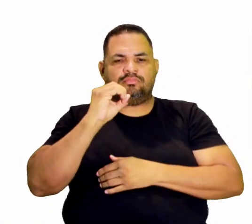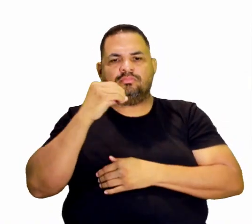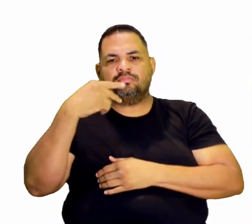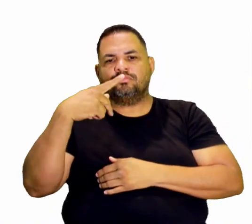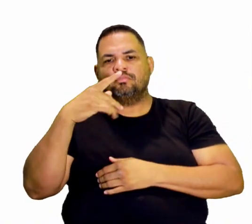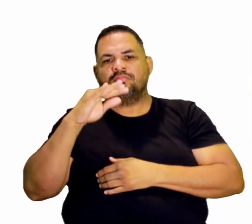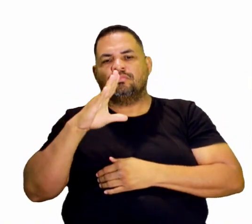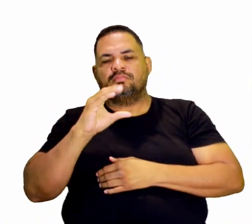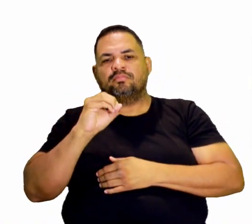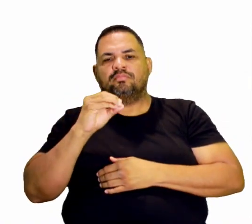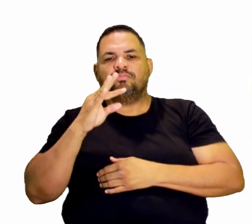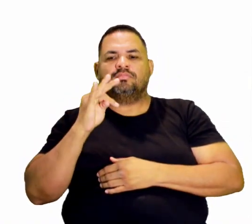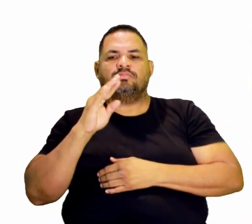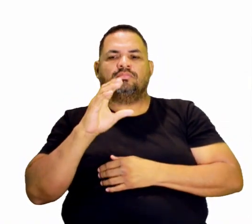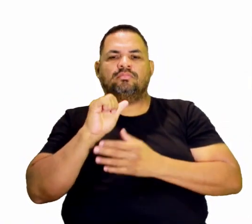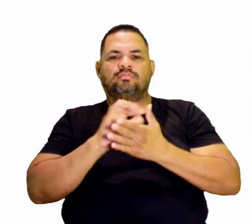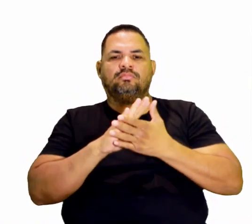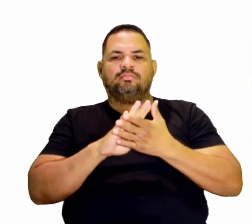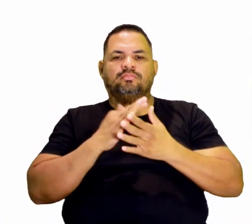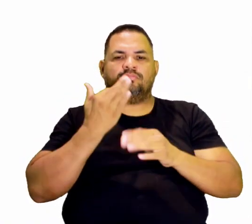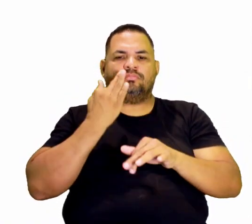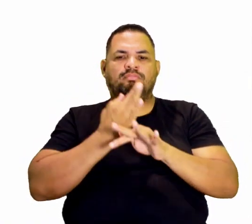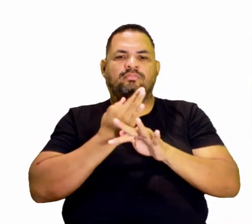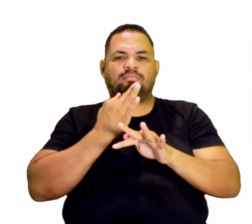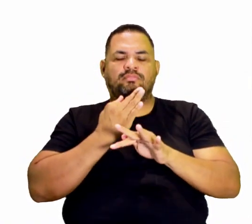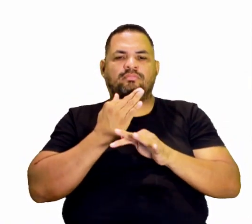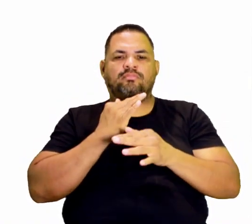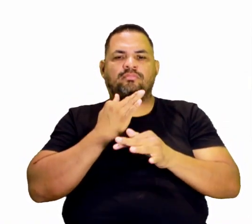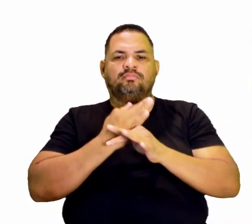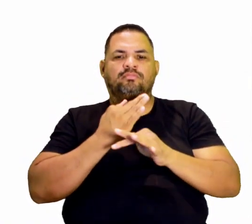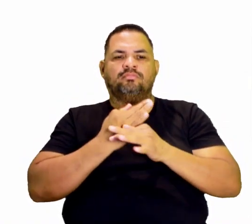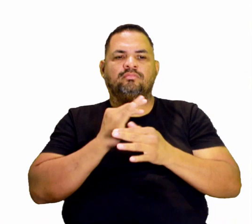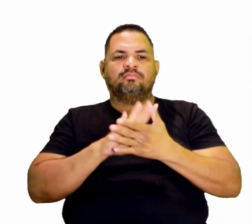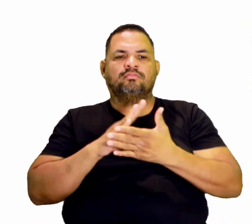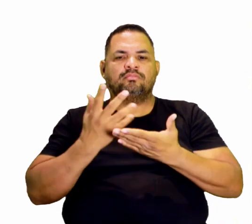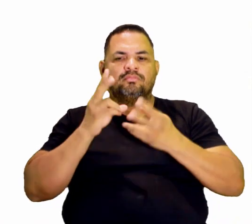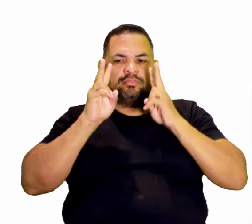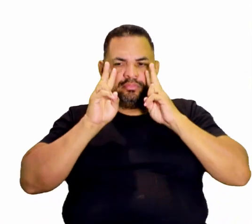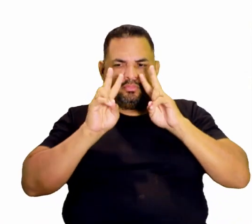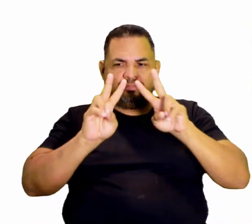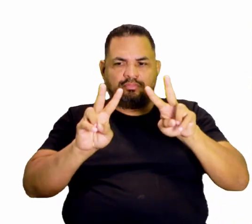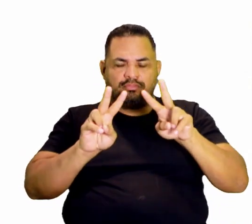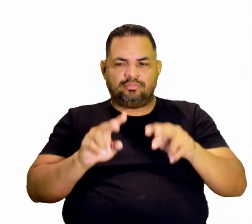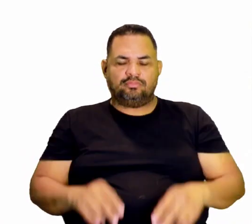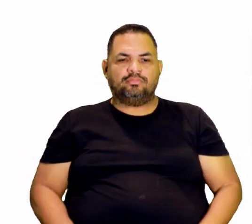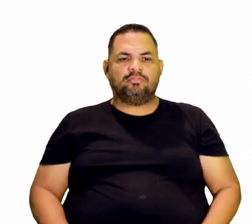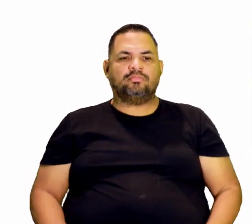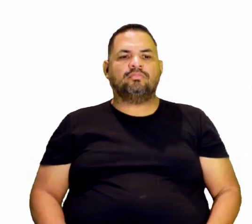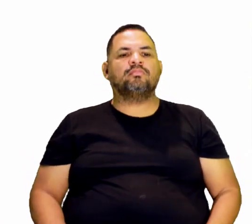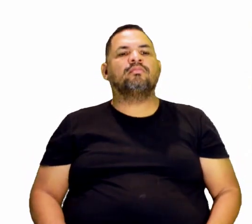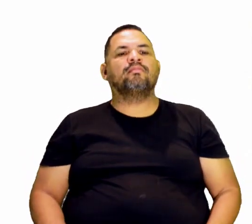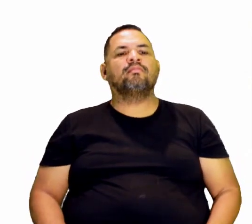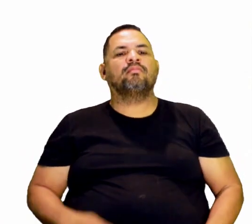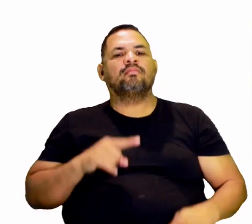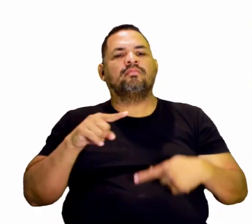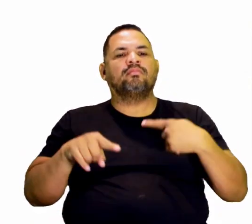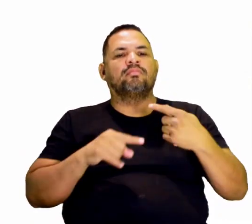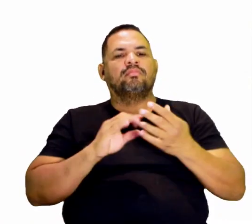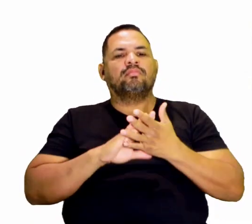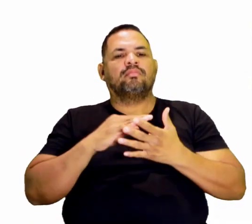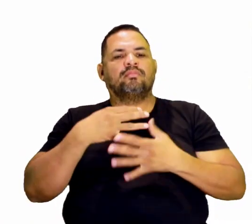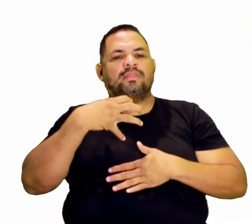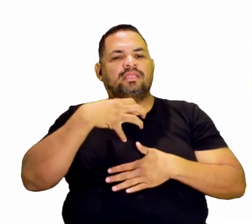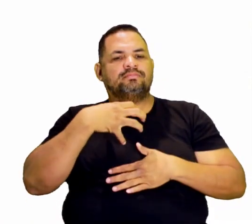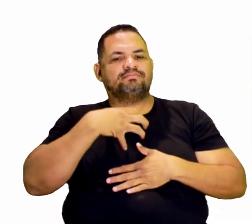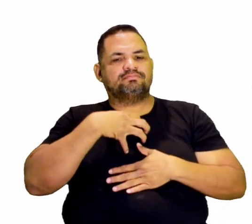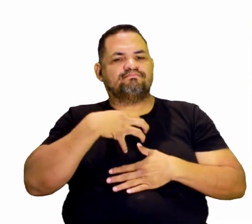fotografia, sobre a fotografia, a ótica, a física e o funcionamento da visão. Enfoque perceptual que